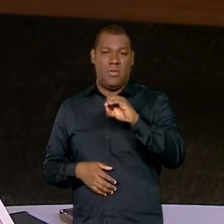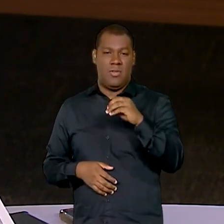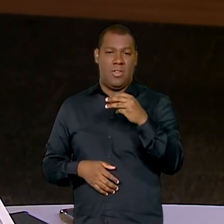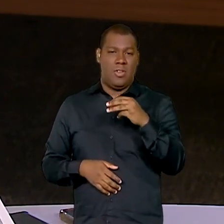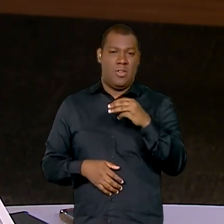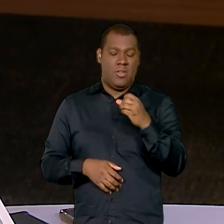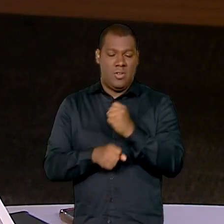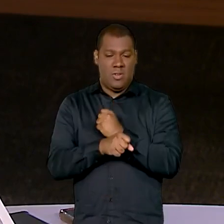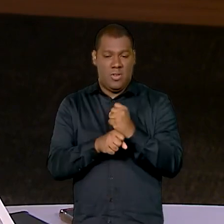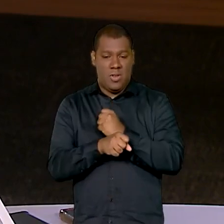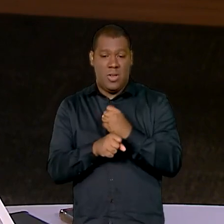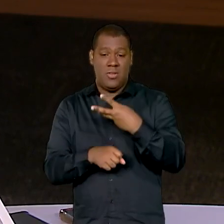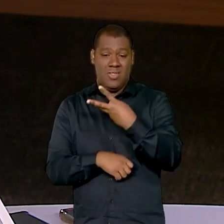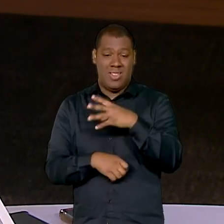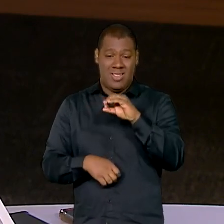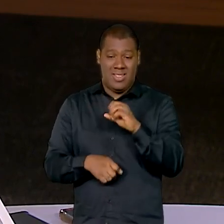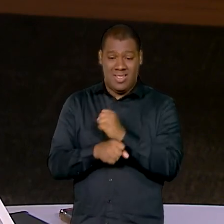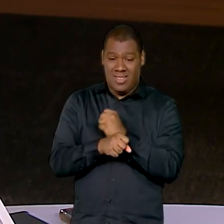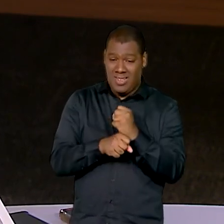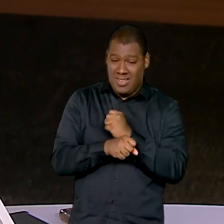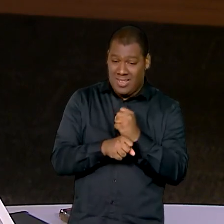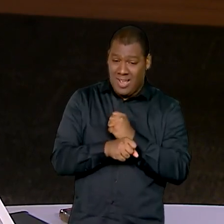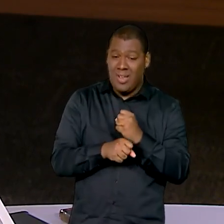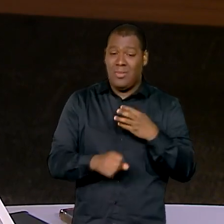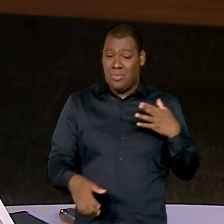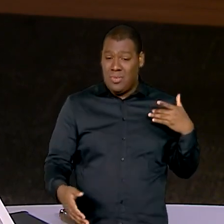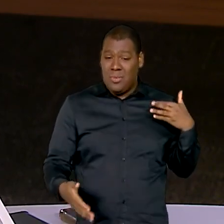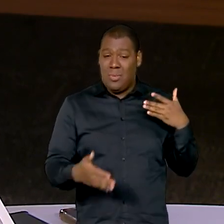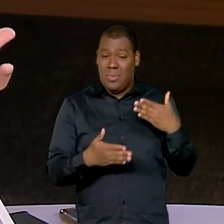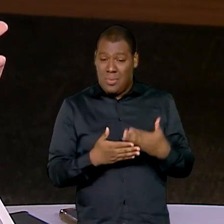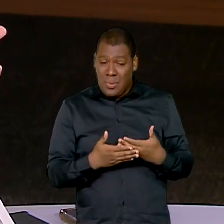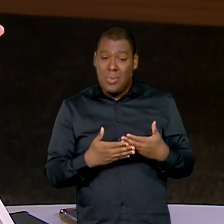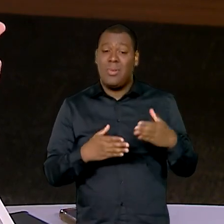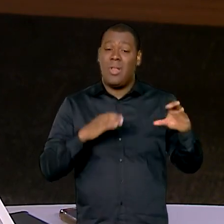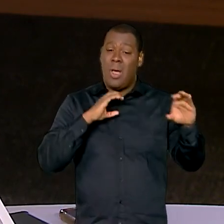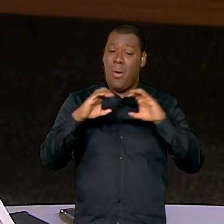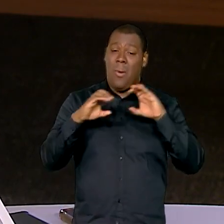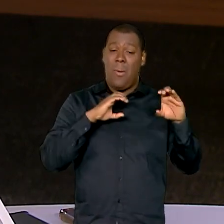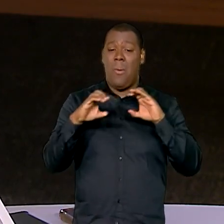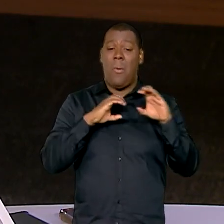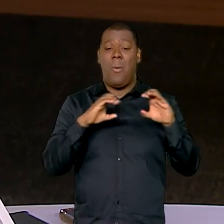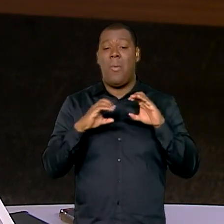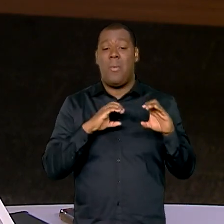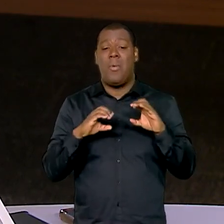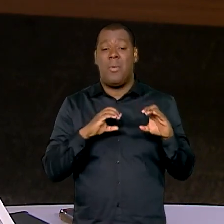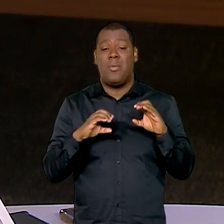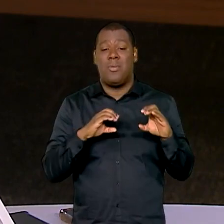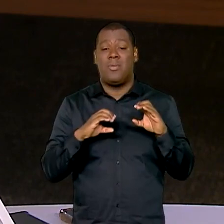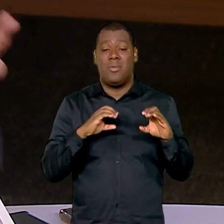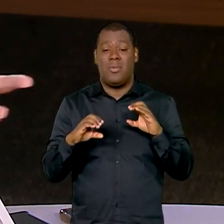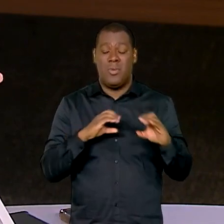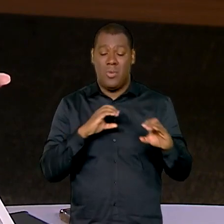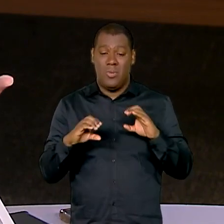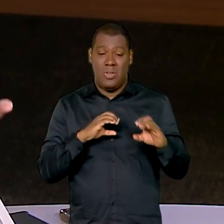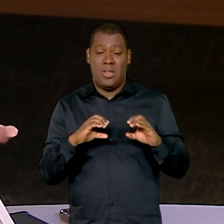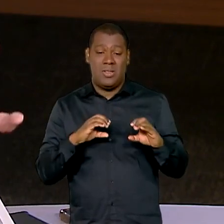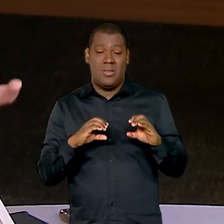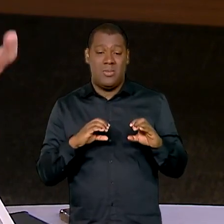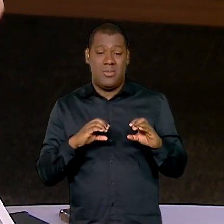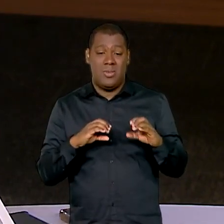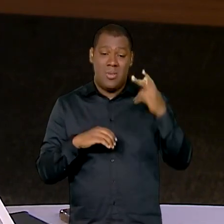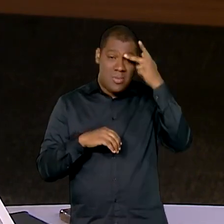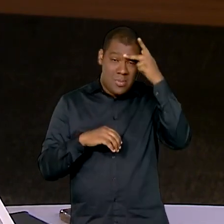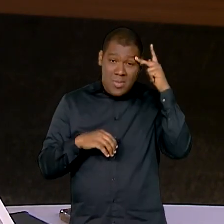atrás, né? Hoje há uma diversidade maior dos veículos e das formas das